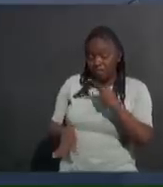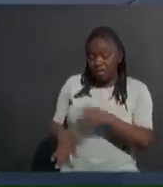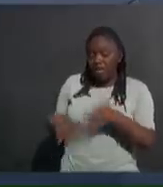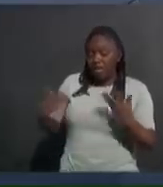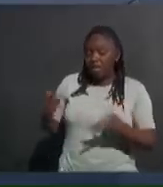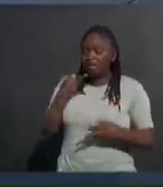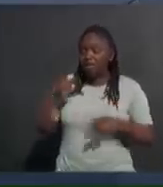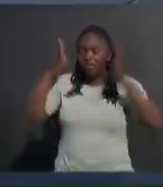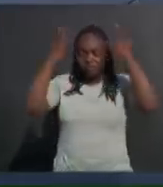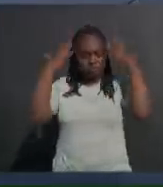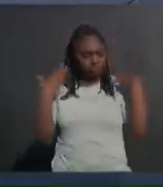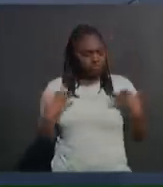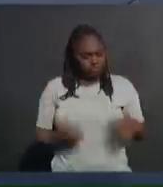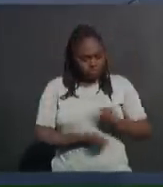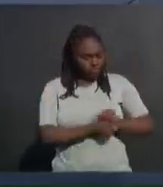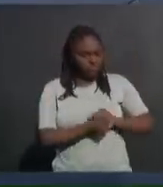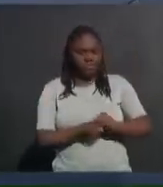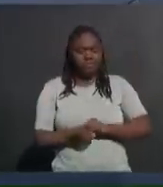lava todo.